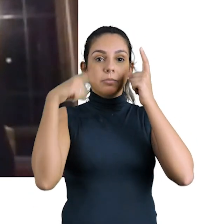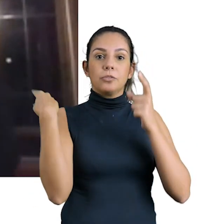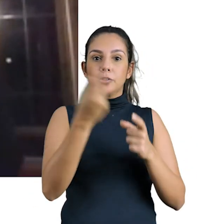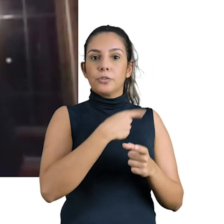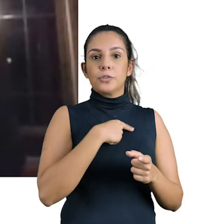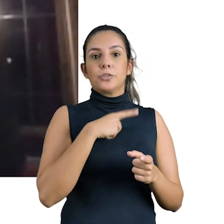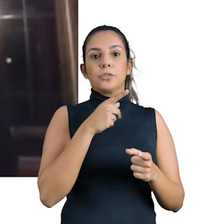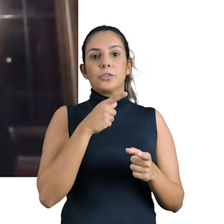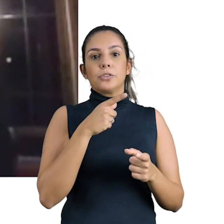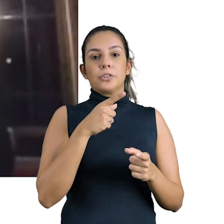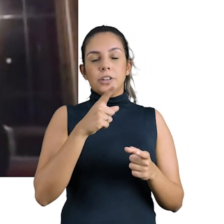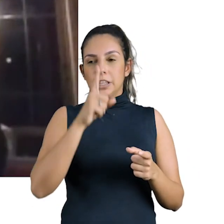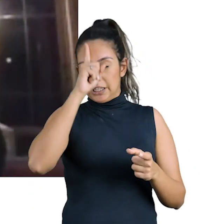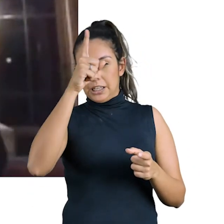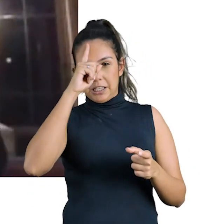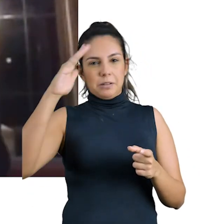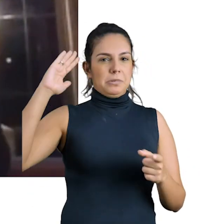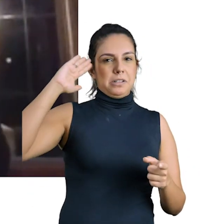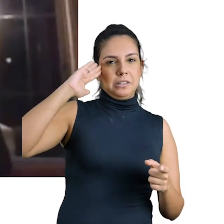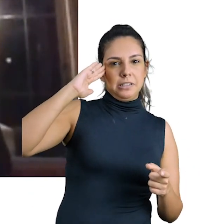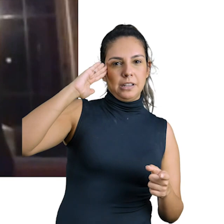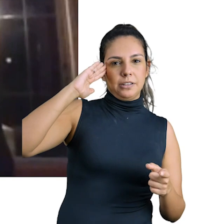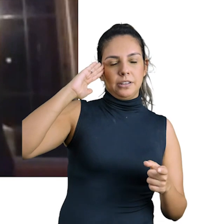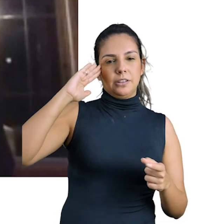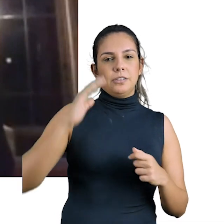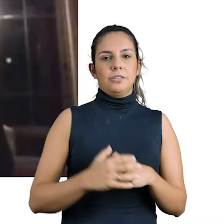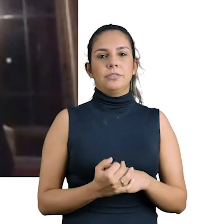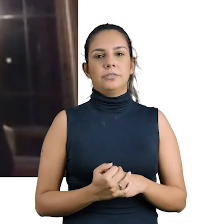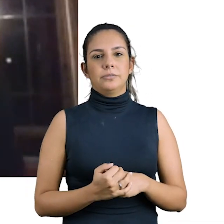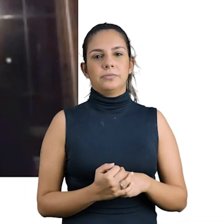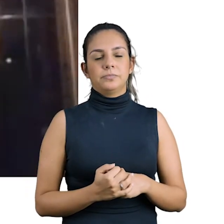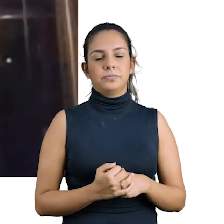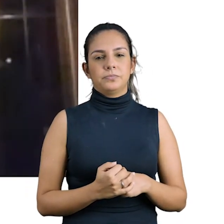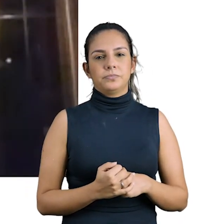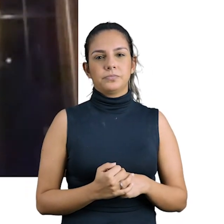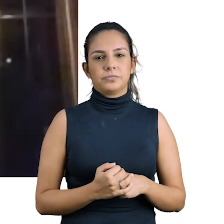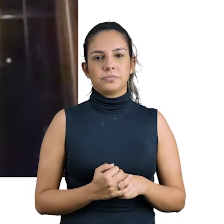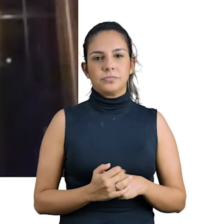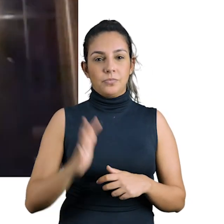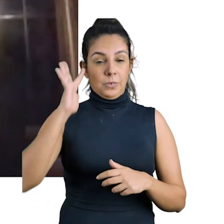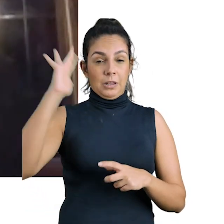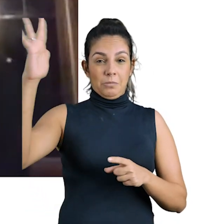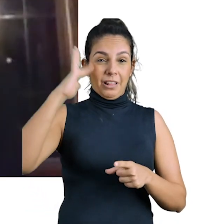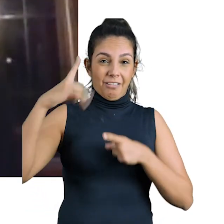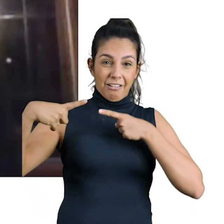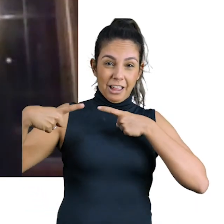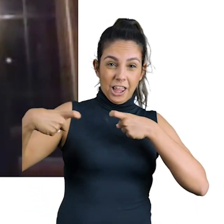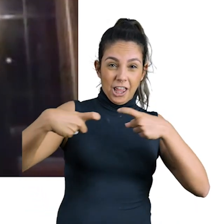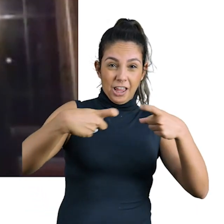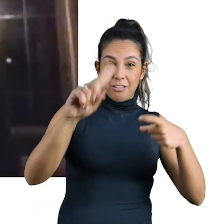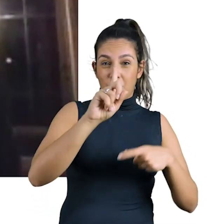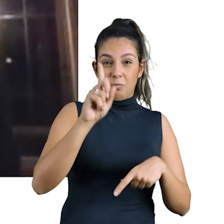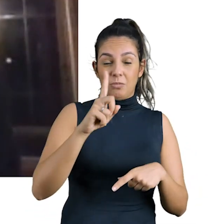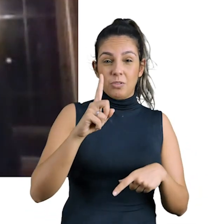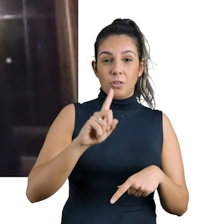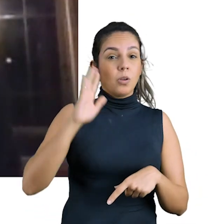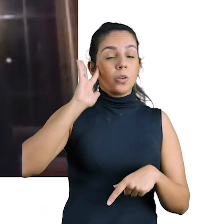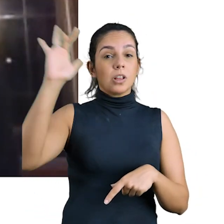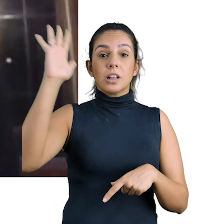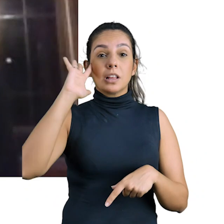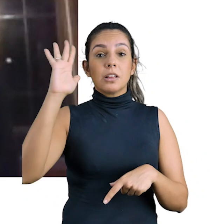nós criamos exércitos de reserva quando a gente imagina uma guerra que não existe, mas